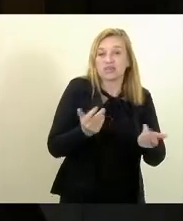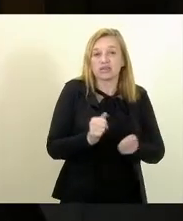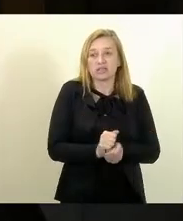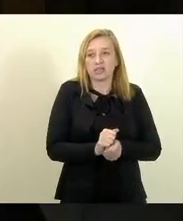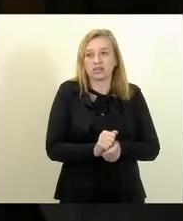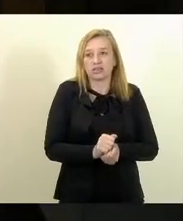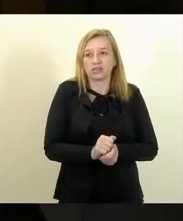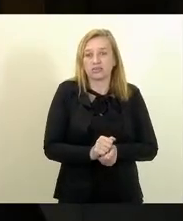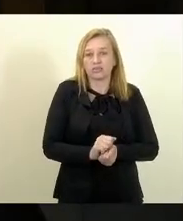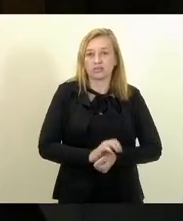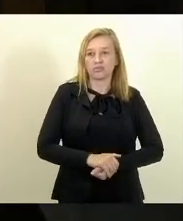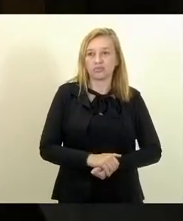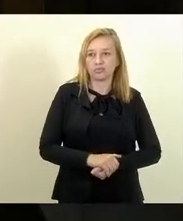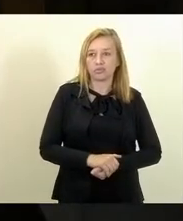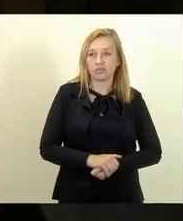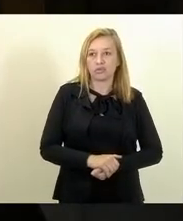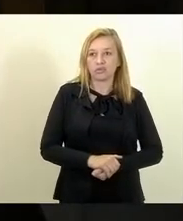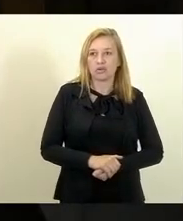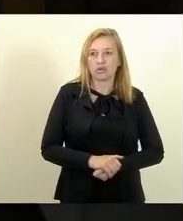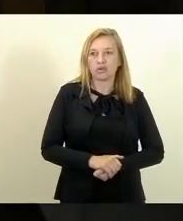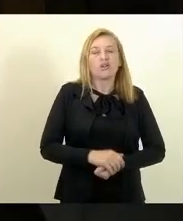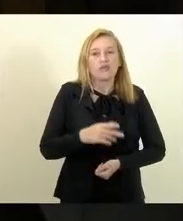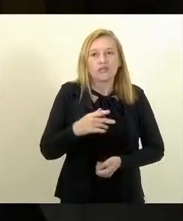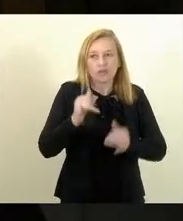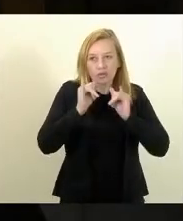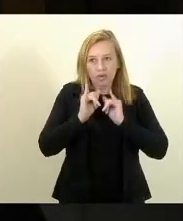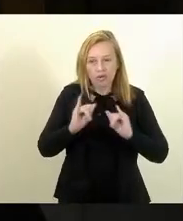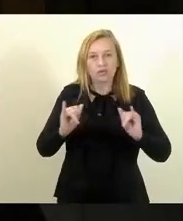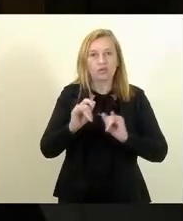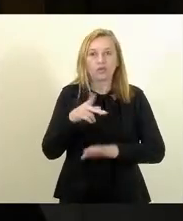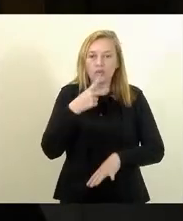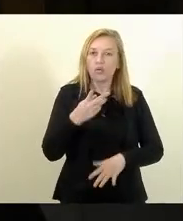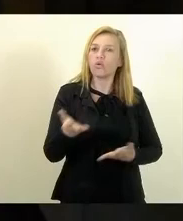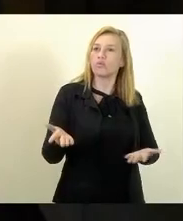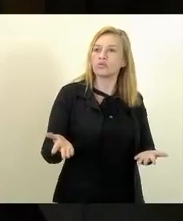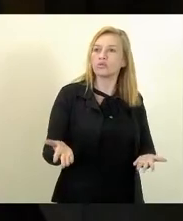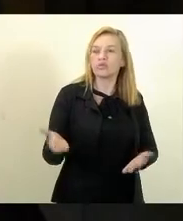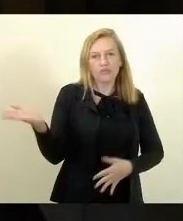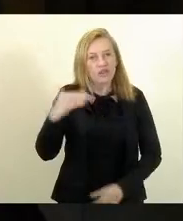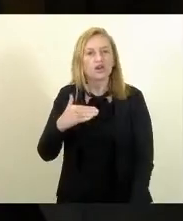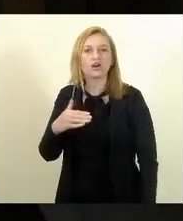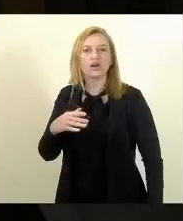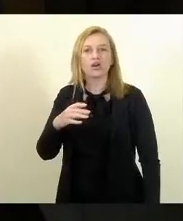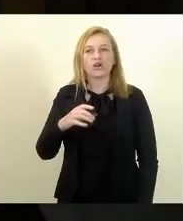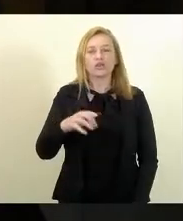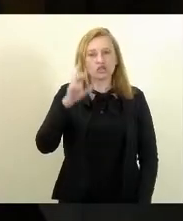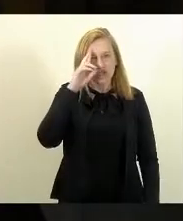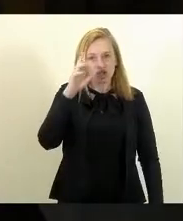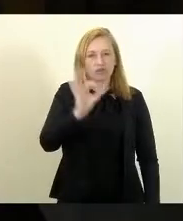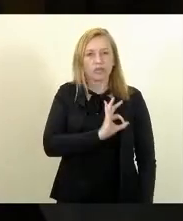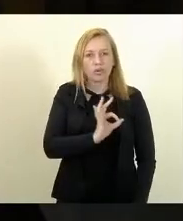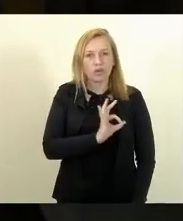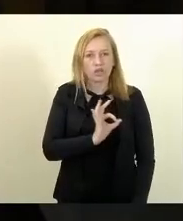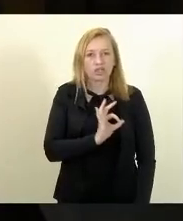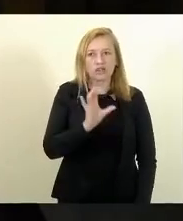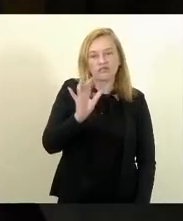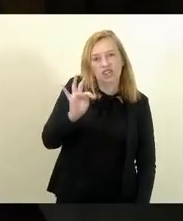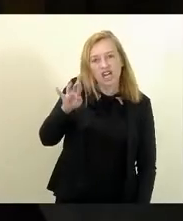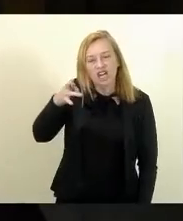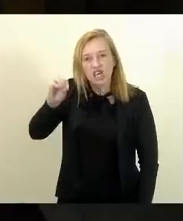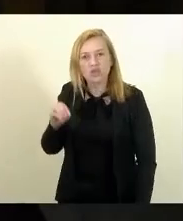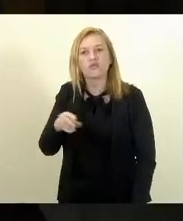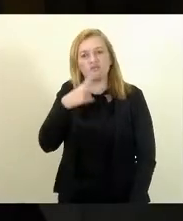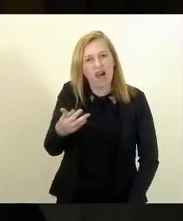sobre a sua escala. Venha público, comandante Figueiredo, falar sobre a escala. Venha público, tome uma